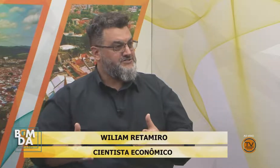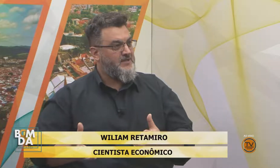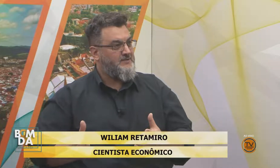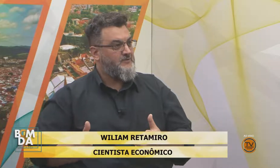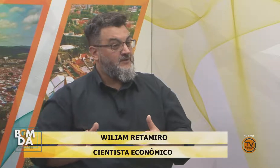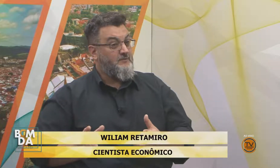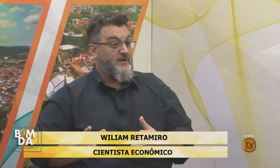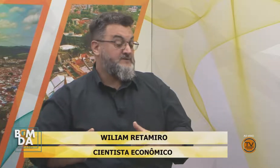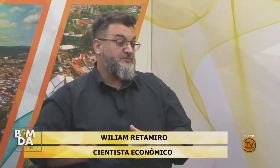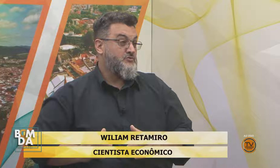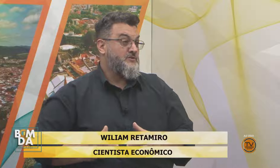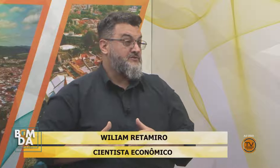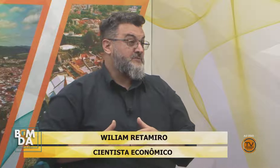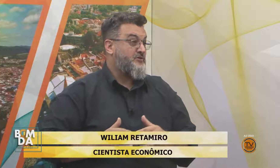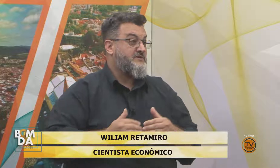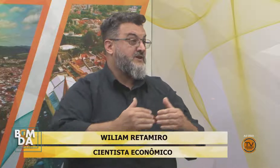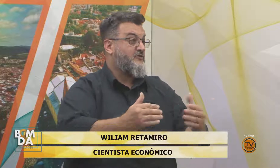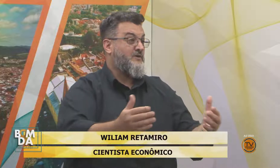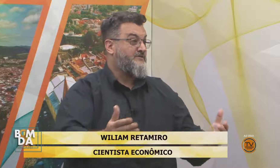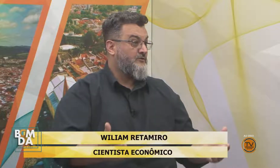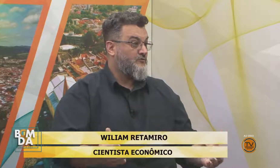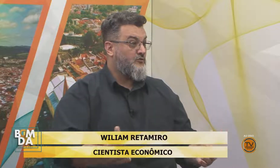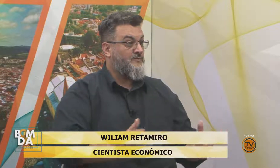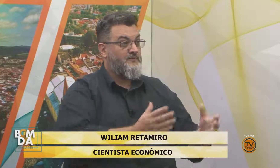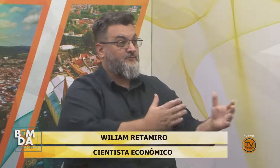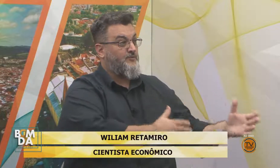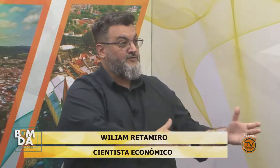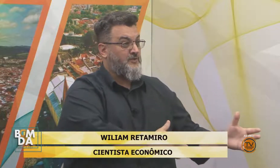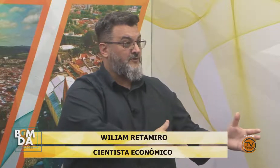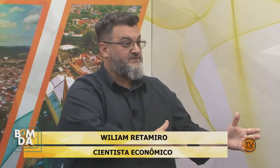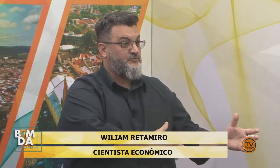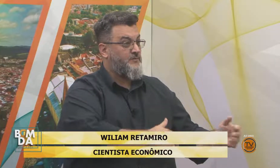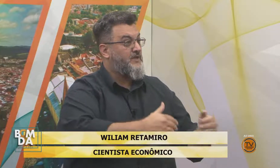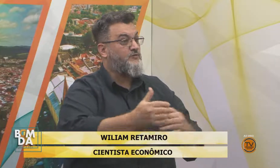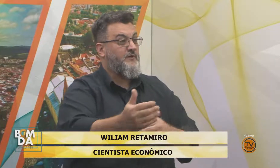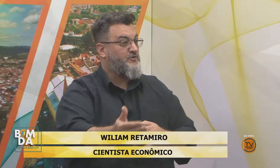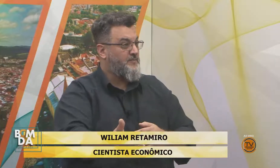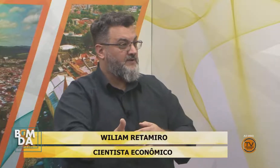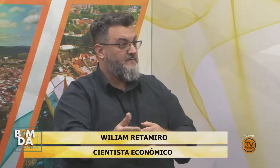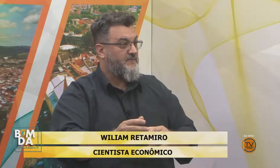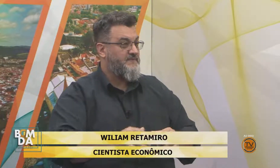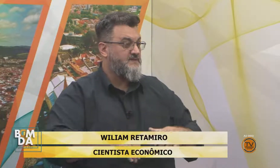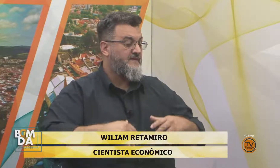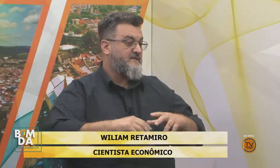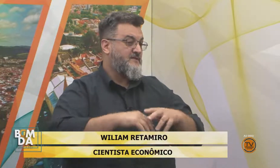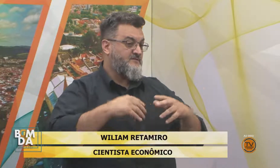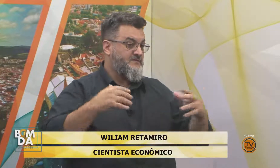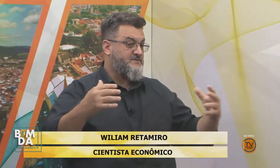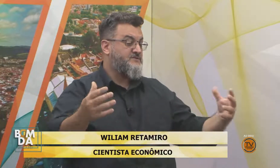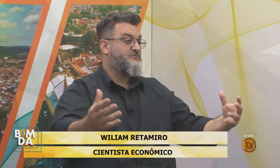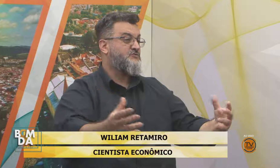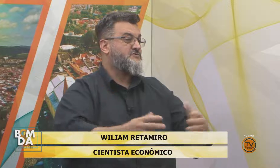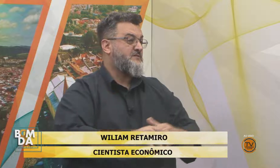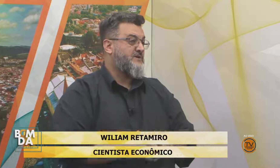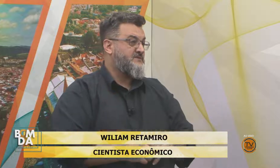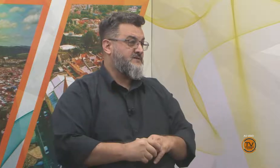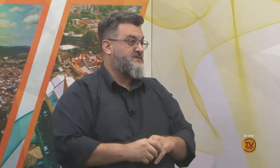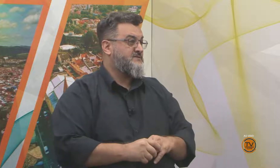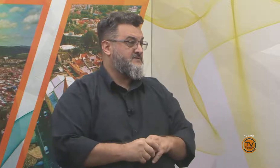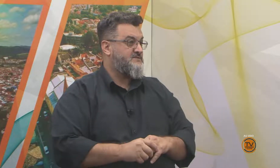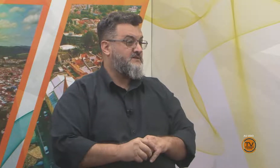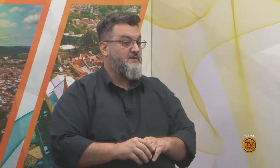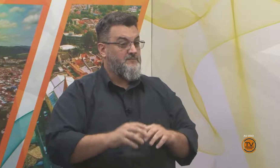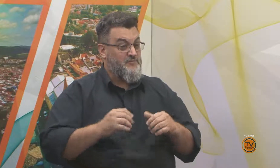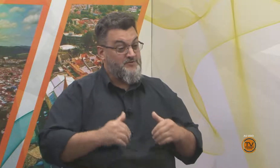Trabalhar registrado, mas a pessoa muitas vezes já pode entrar com uma vida autônoma, por intermédio sendo MEI ou uma micro e pequena empresa, tendo em vista esses outros saberes